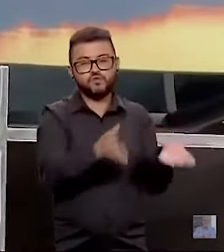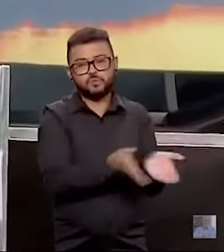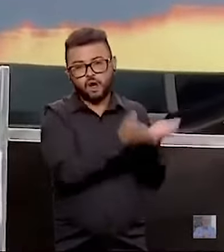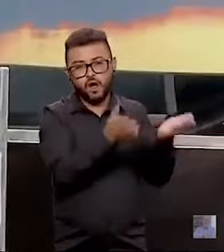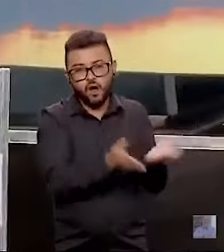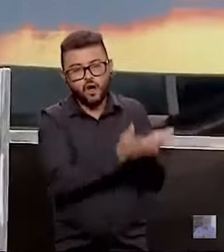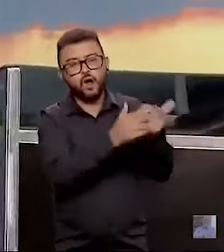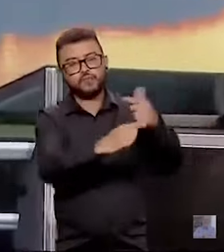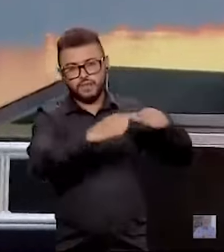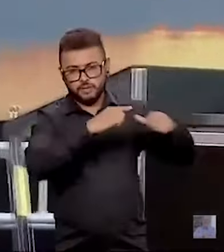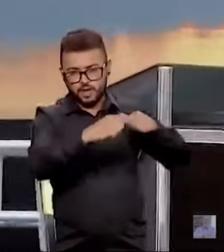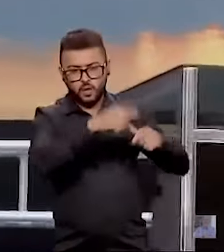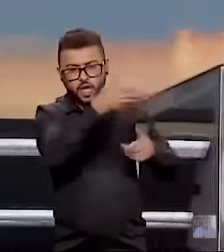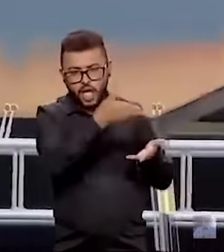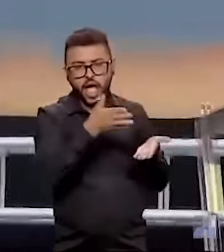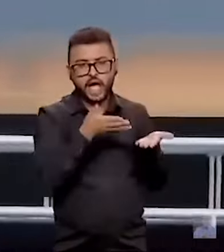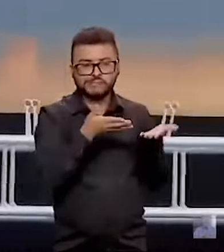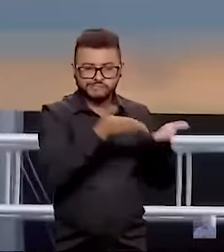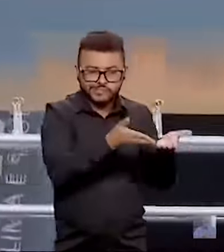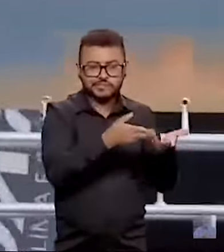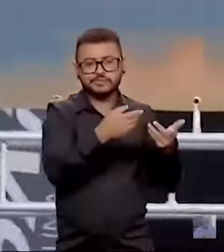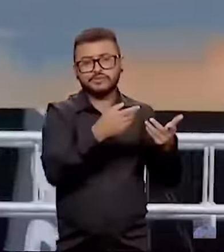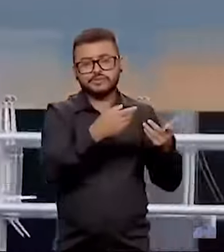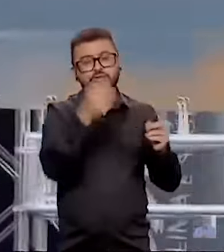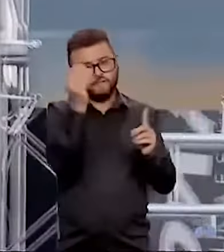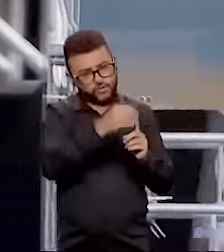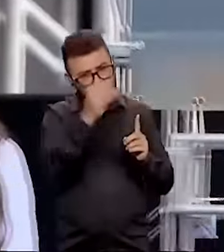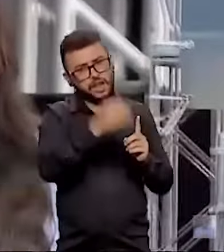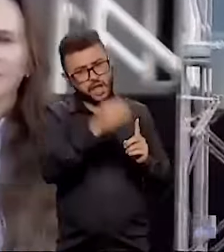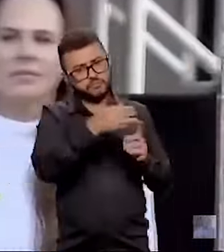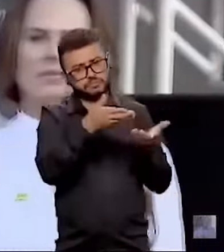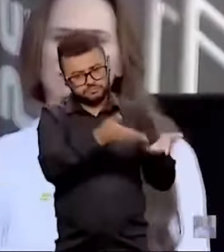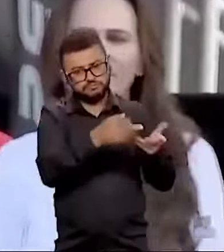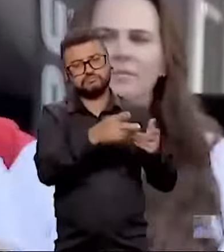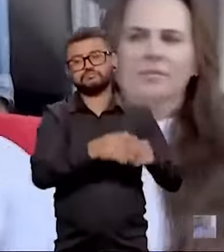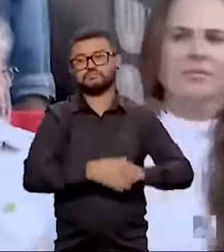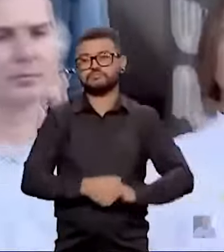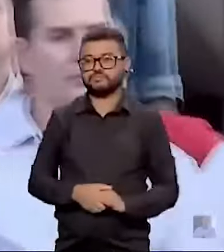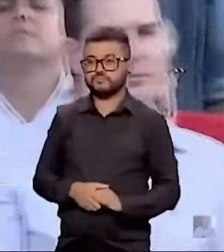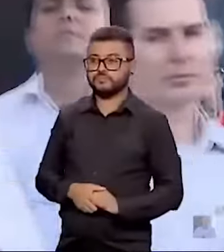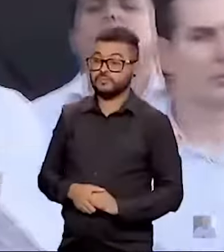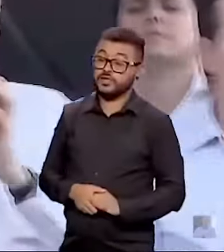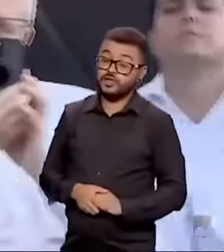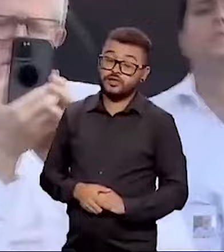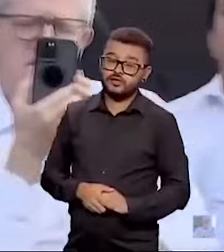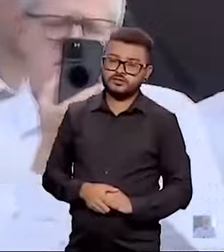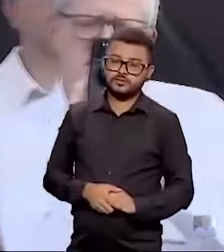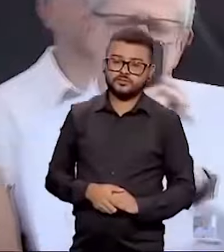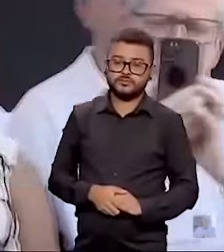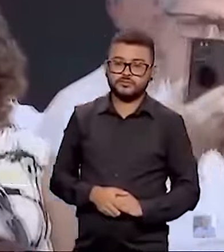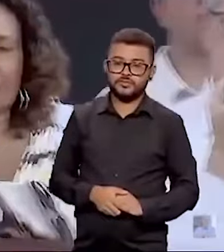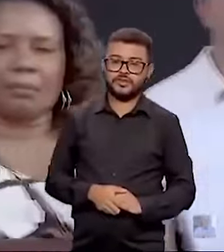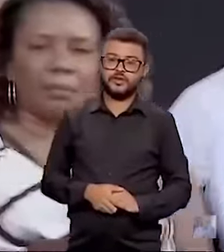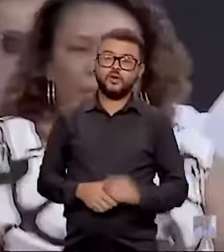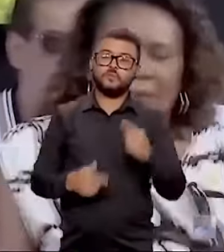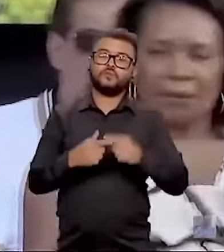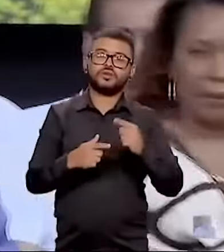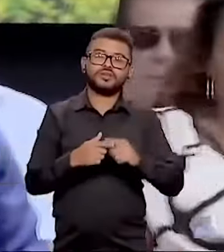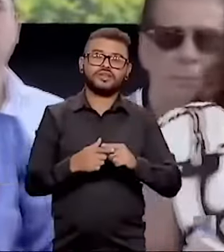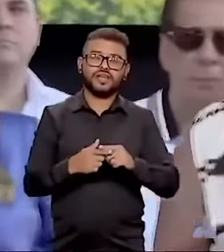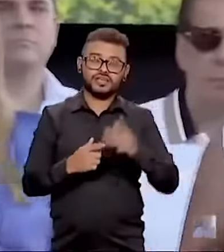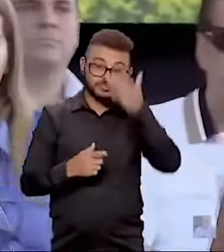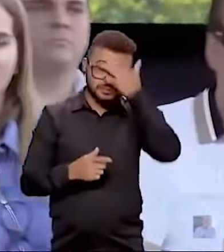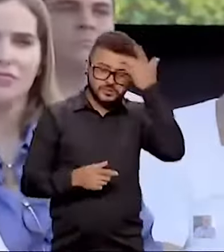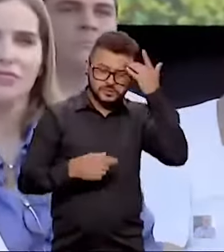pobre, para o povo trabalhador, para o povo mais desassistido desse país. Porque todo